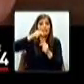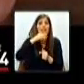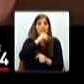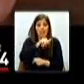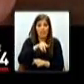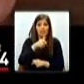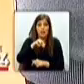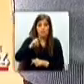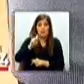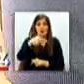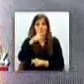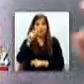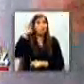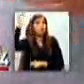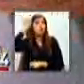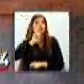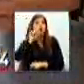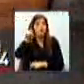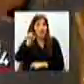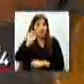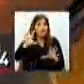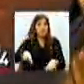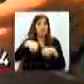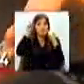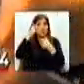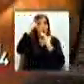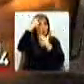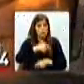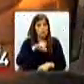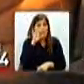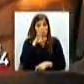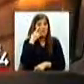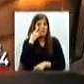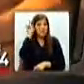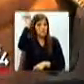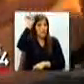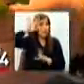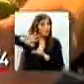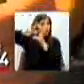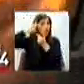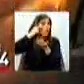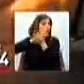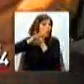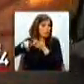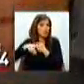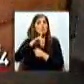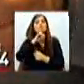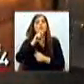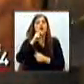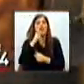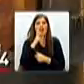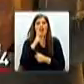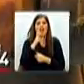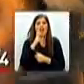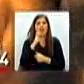no futuro, pode ser esta a salvação dos humanos que venham a habitar o planeta ainda desconhecido. Chama-se Arabidopsis